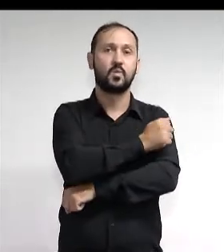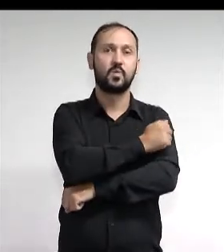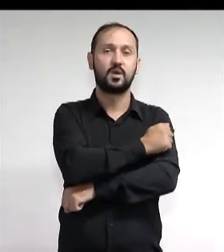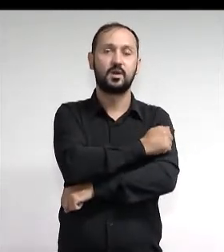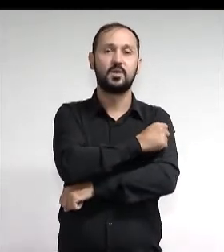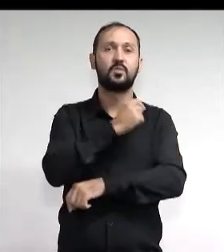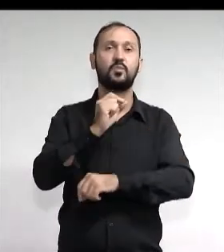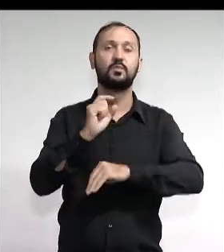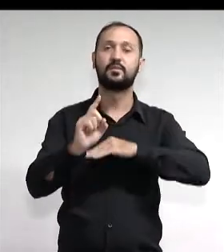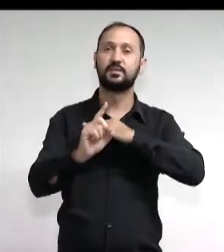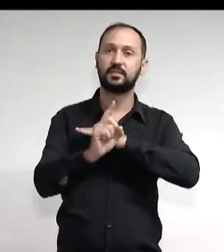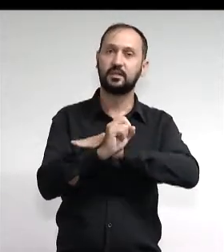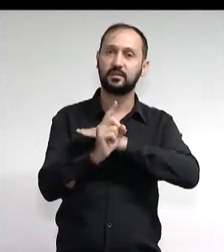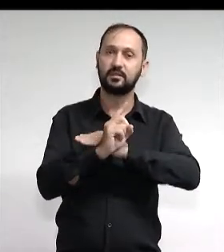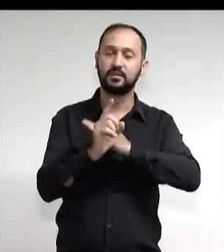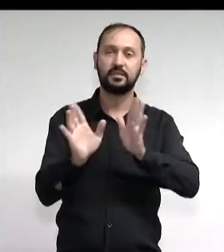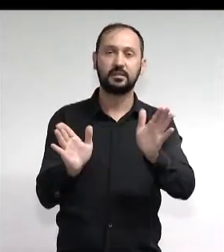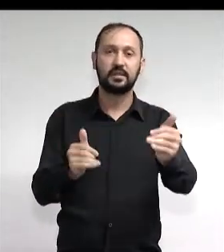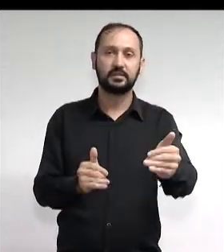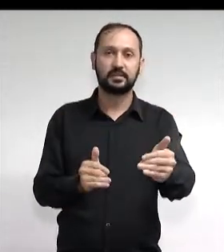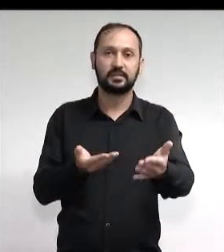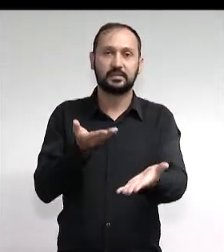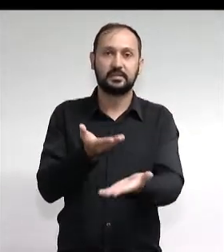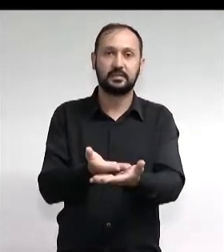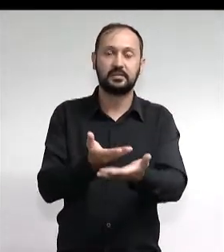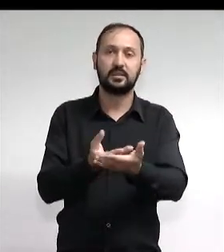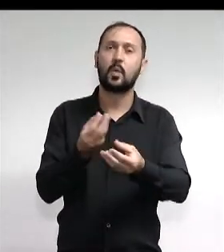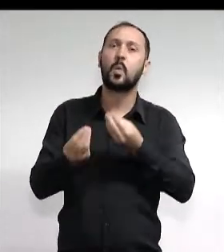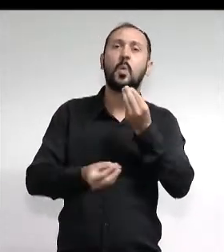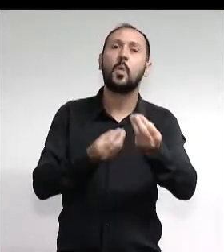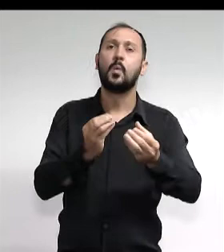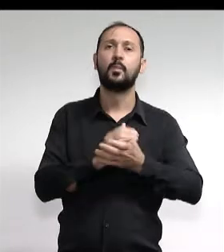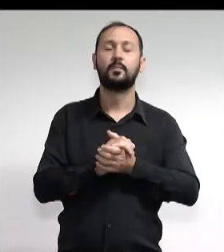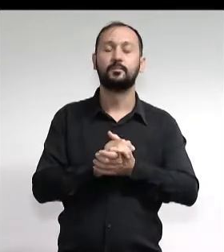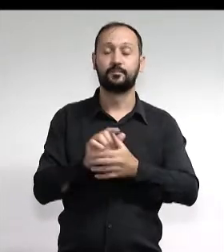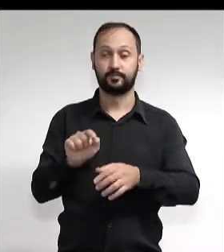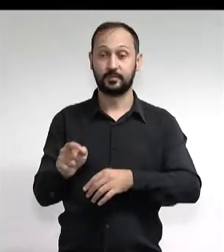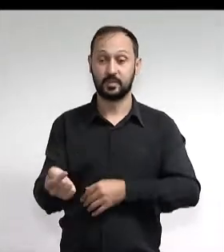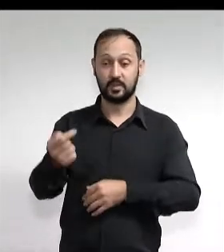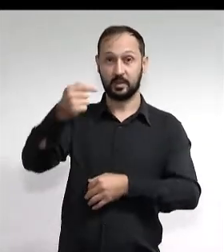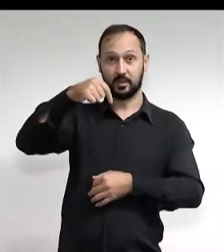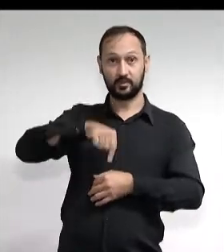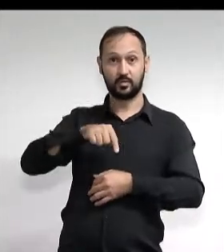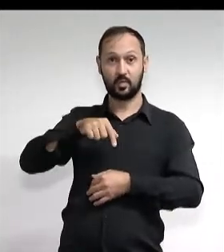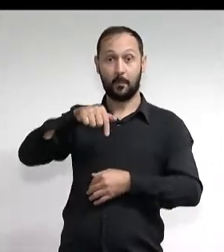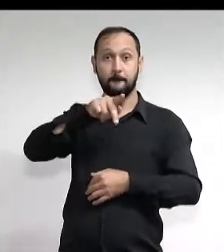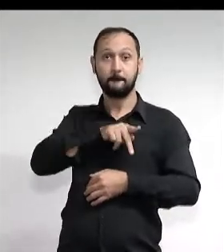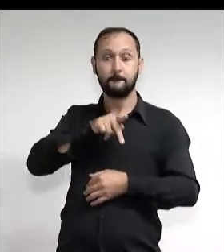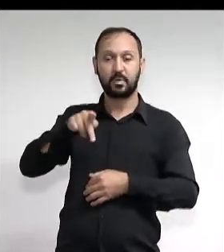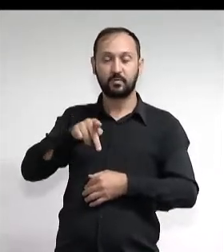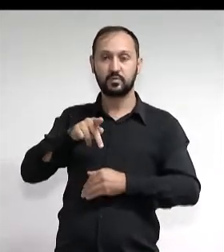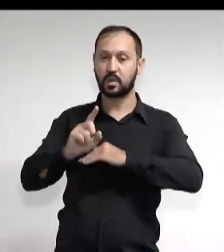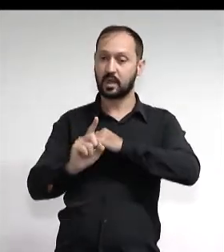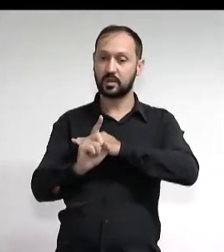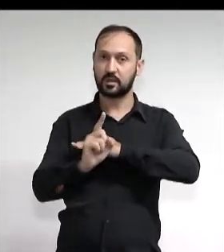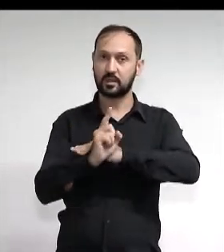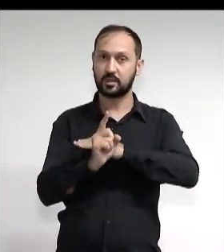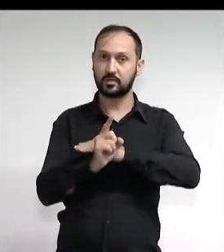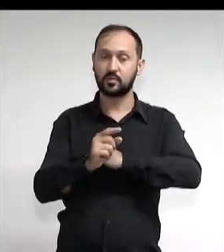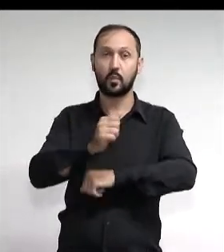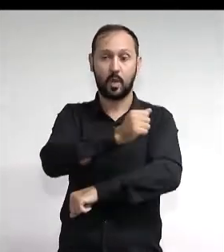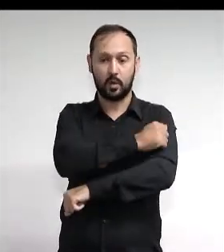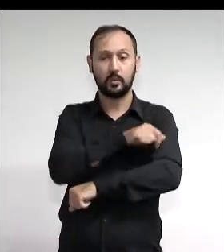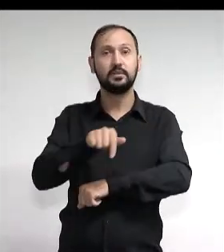que esses estudantes estavam sendo atendidos em sala de aula. Como o professor fazia o atendimento de